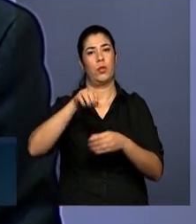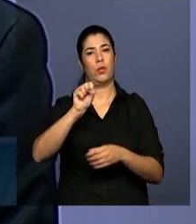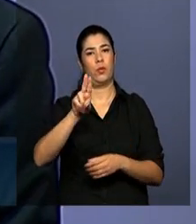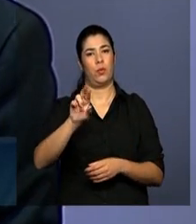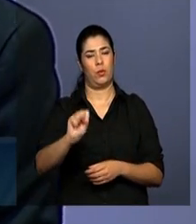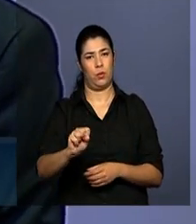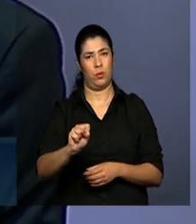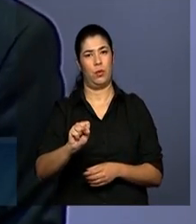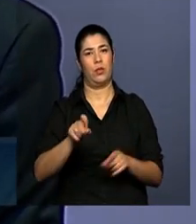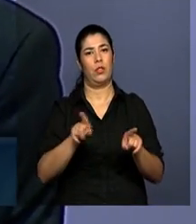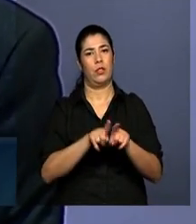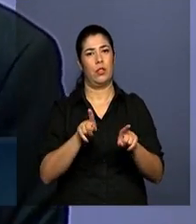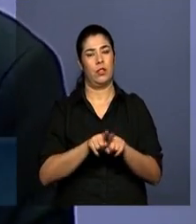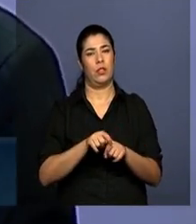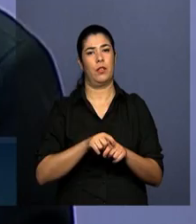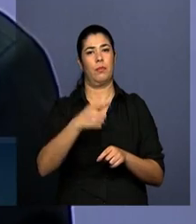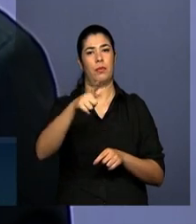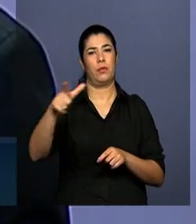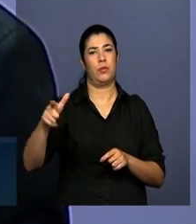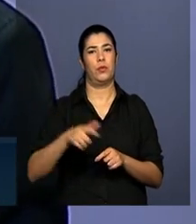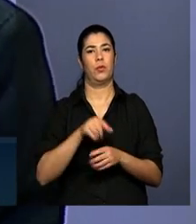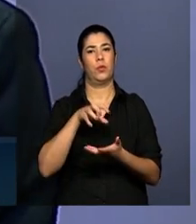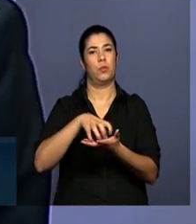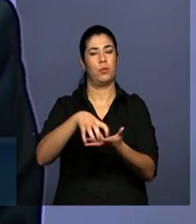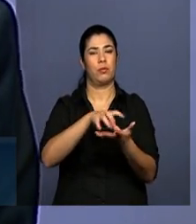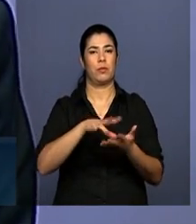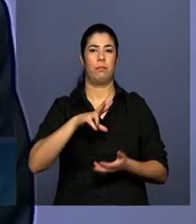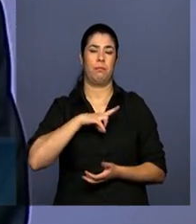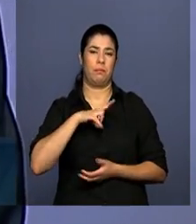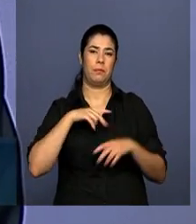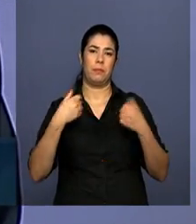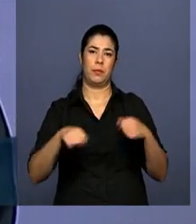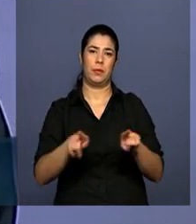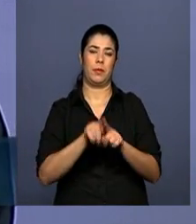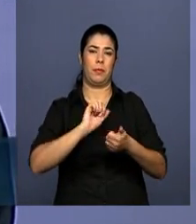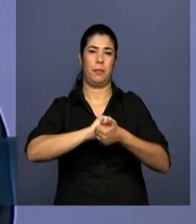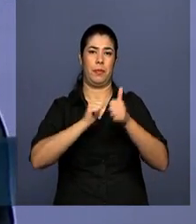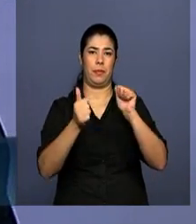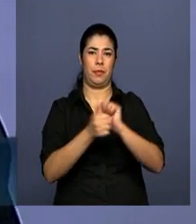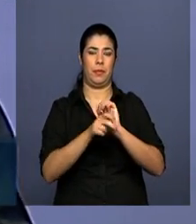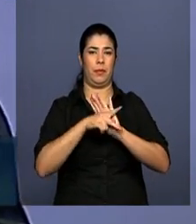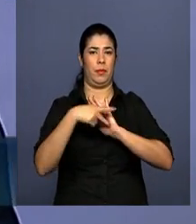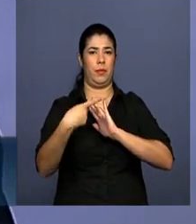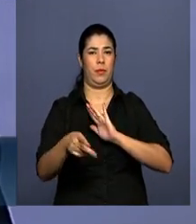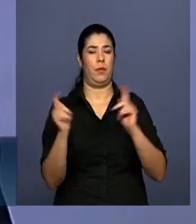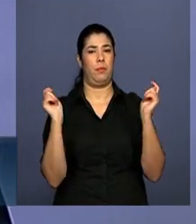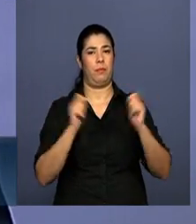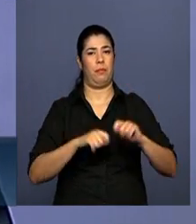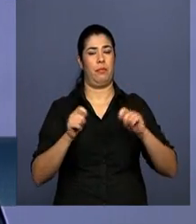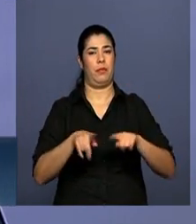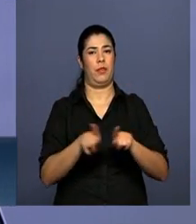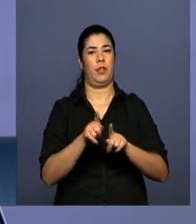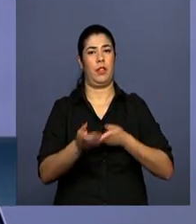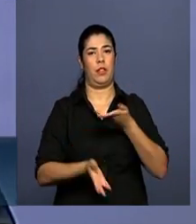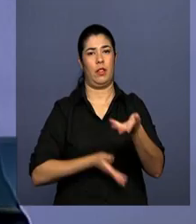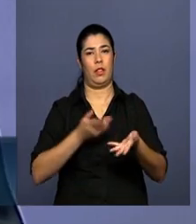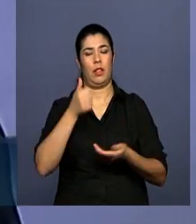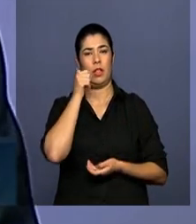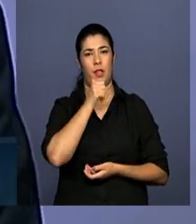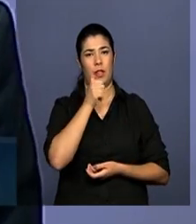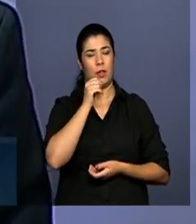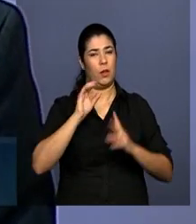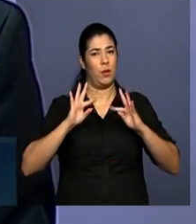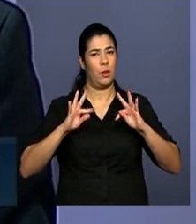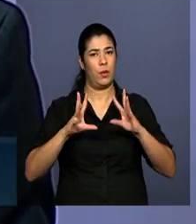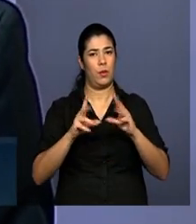Aliás, extrapolando, inclusive, do setor privado, que deve se adaptar também à possibilidade de atender a mulher em